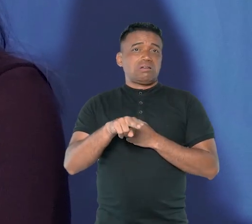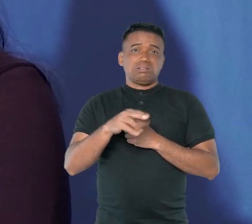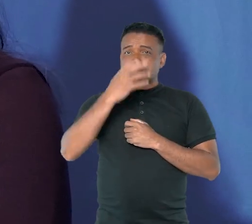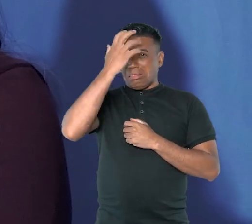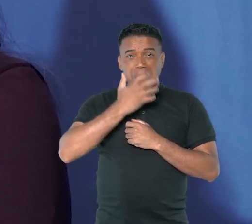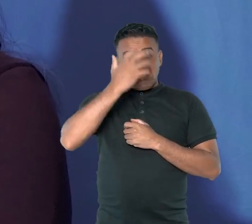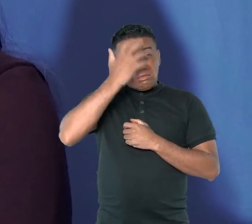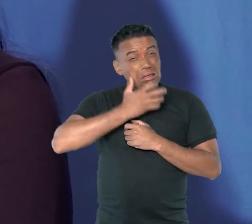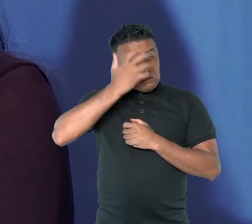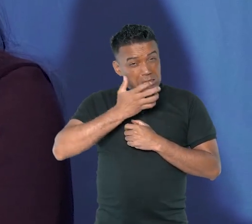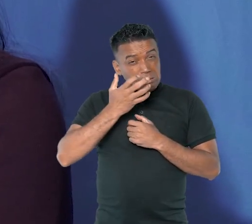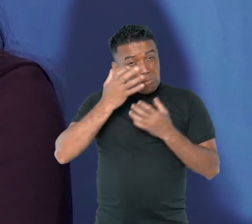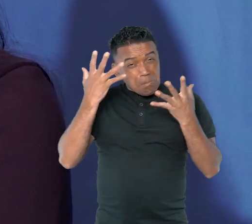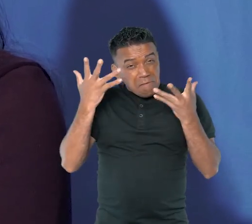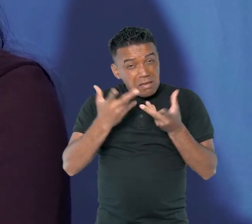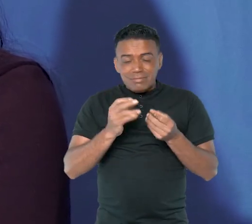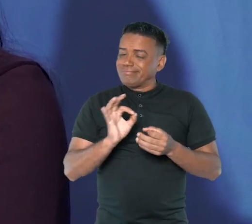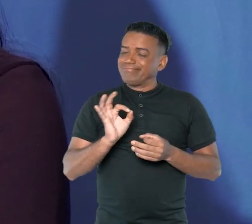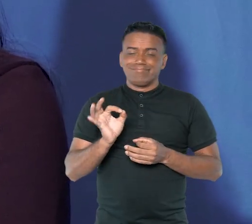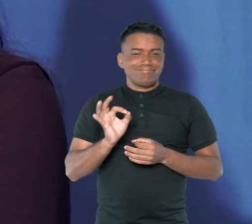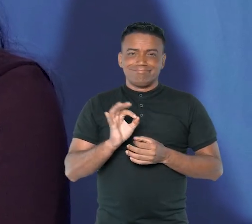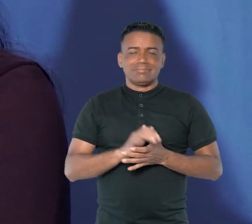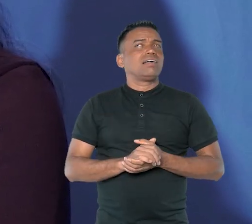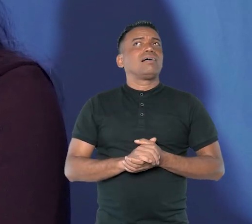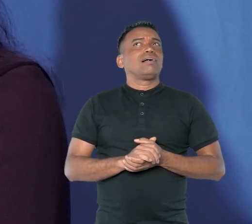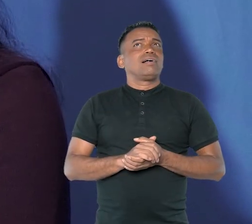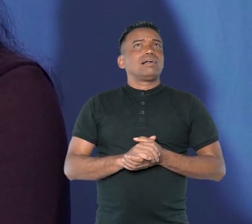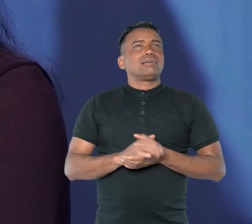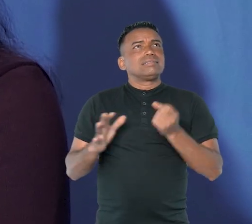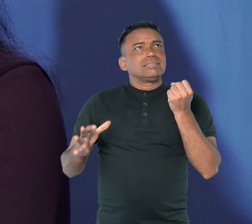certeza. Eu acho que ela veio de